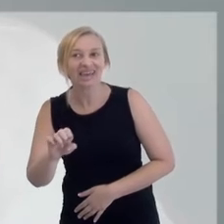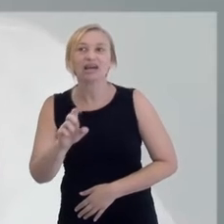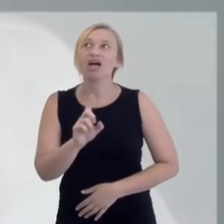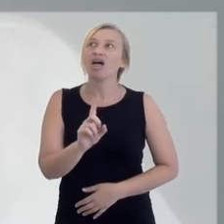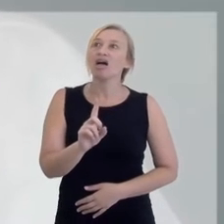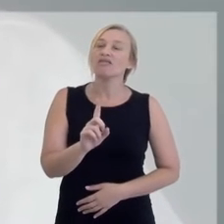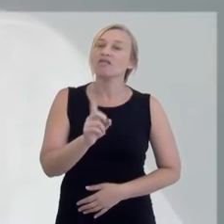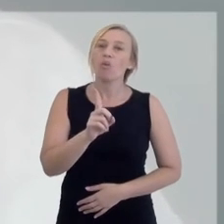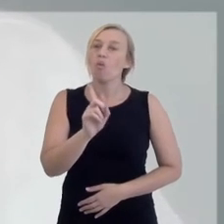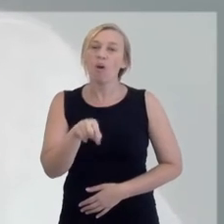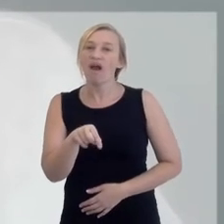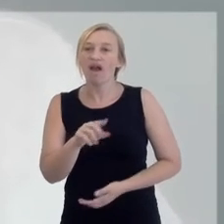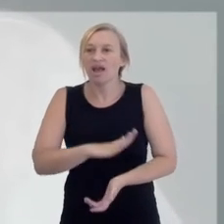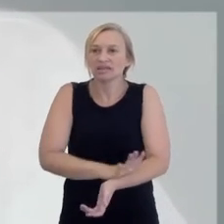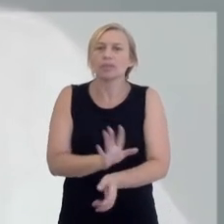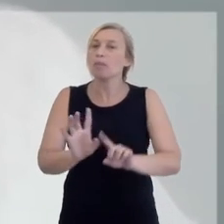era